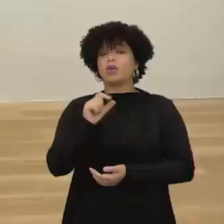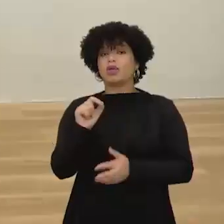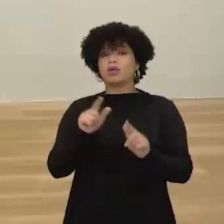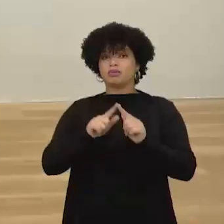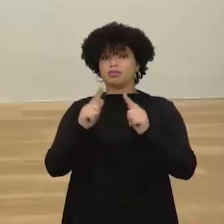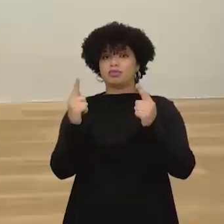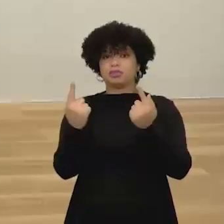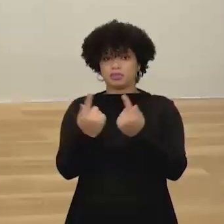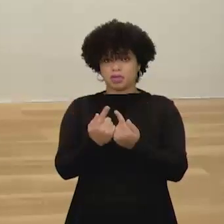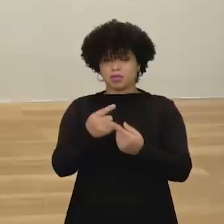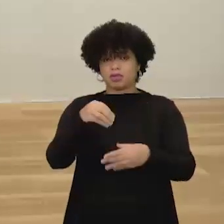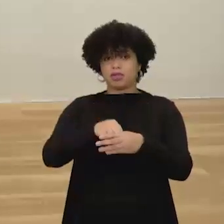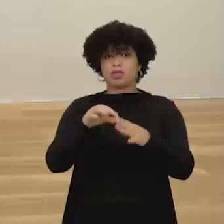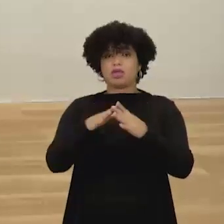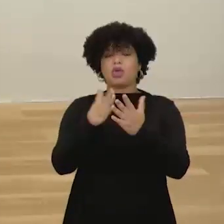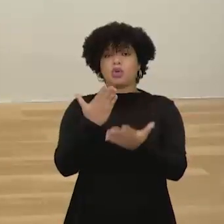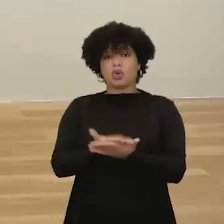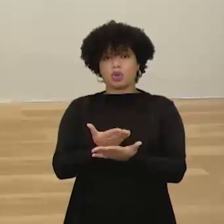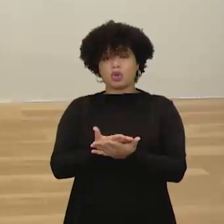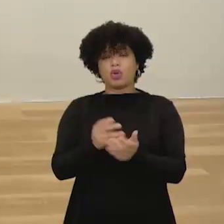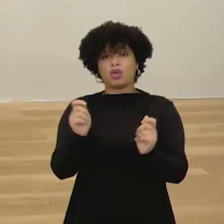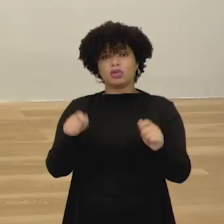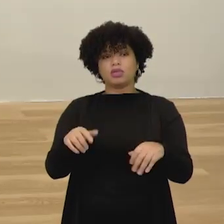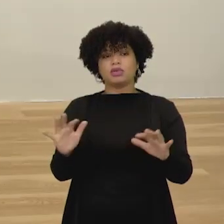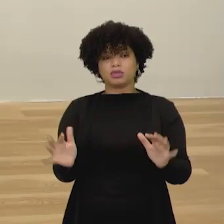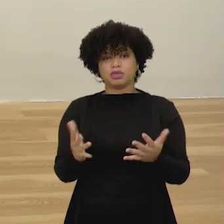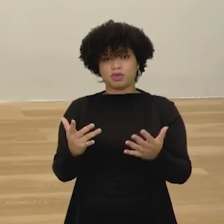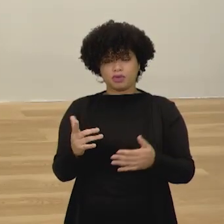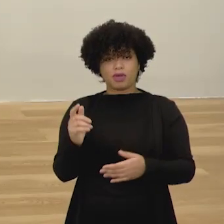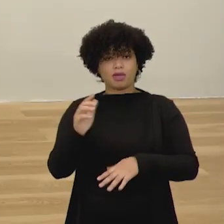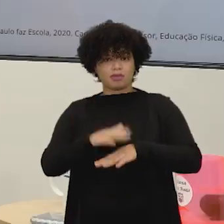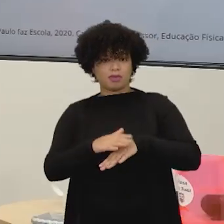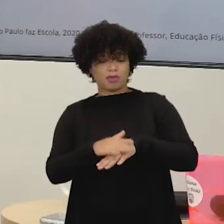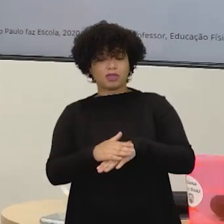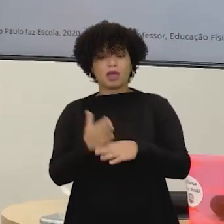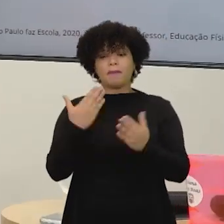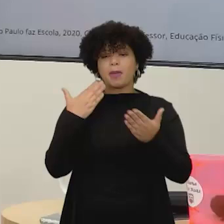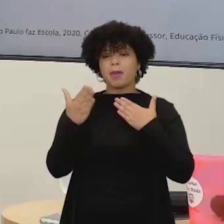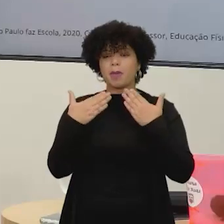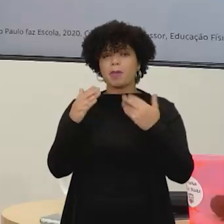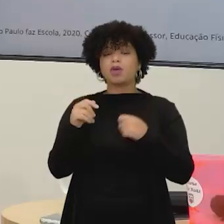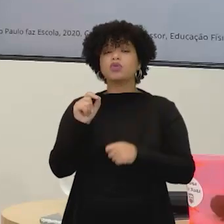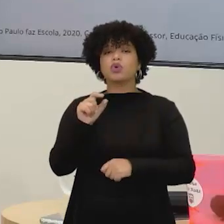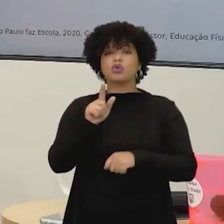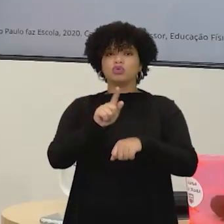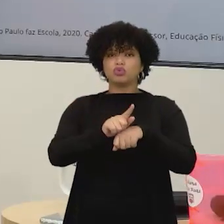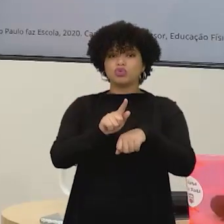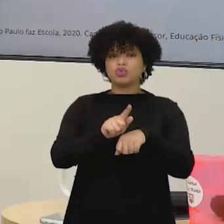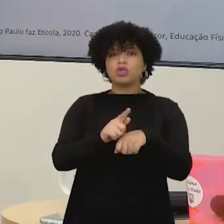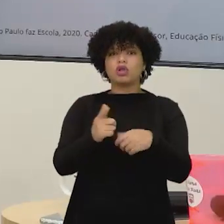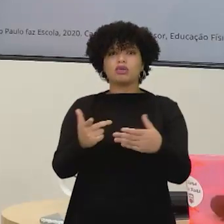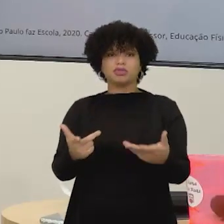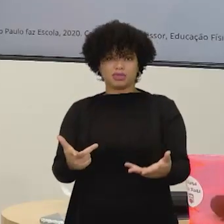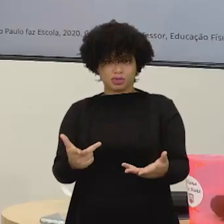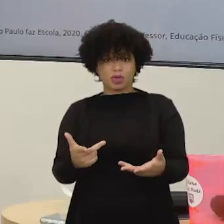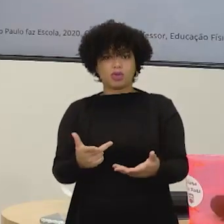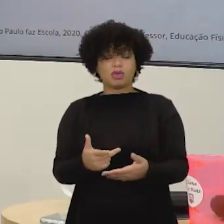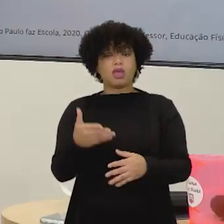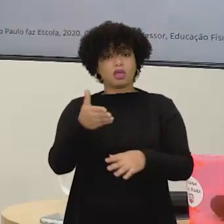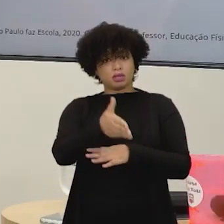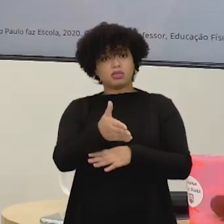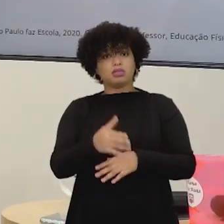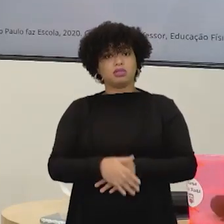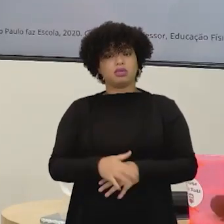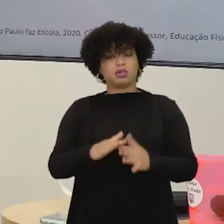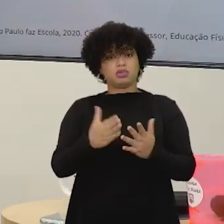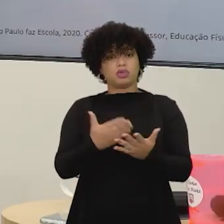escola para fortalecer ainda mais essas questões com vocês, né? Discutir isso com os gestores aí. E na escola mesmo,